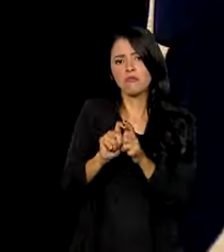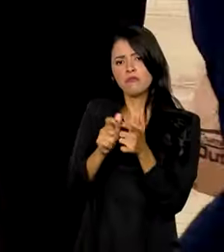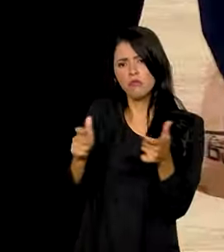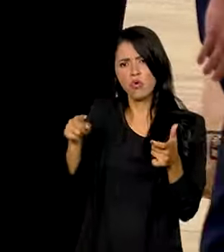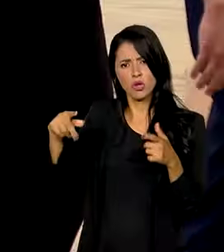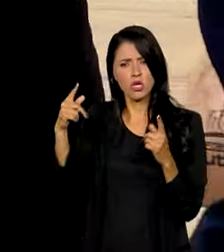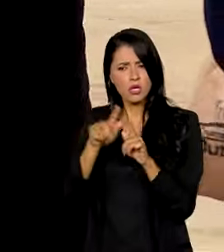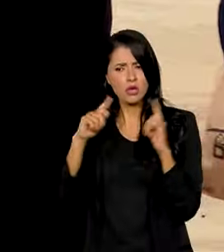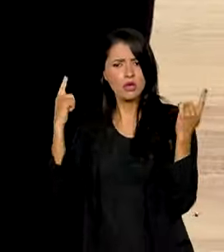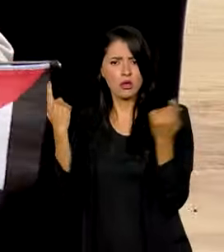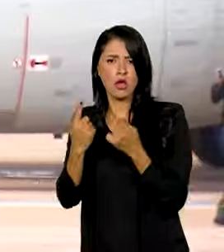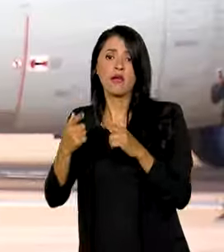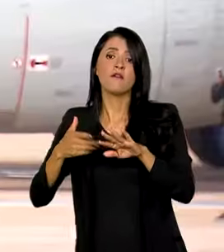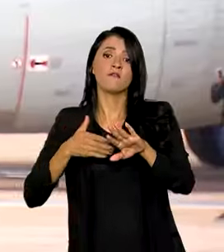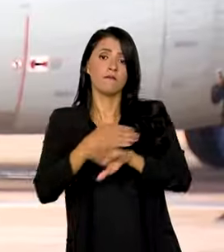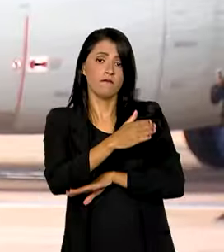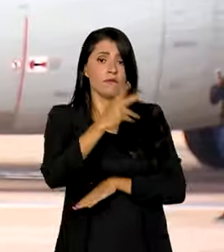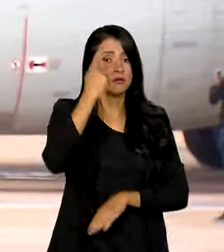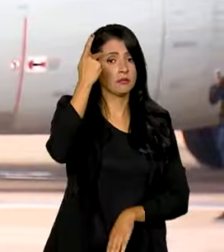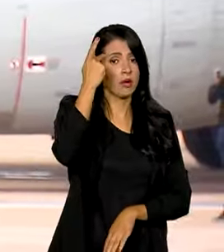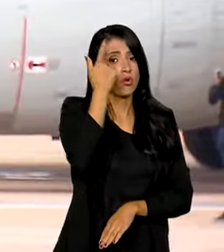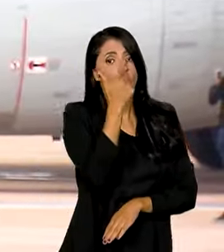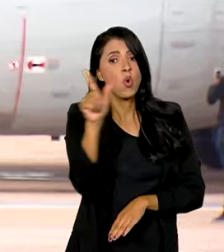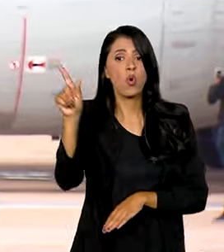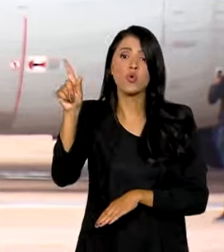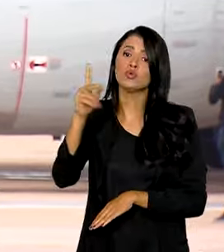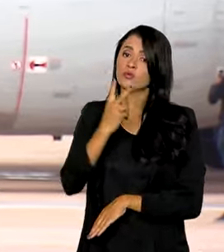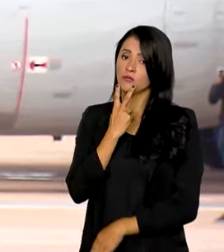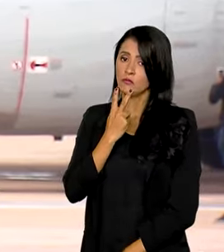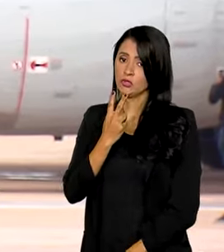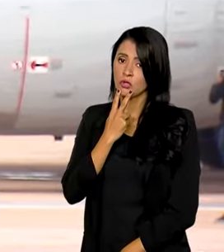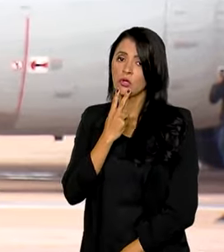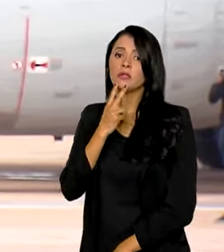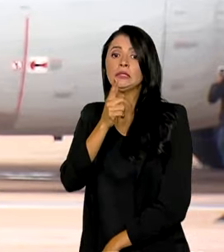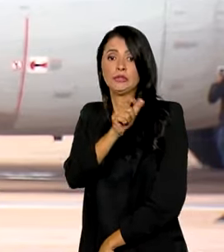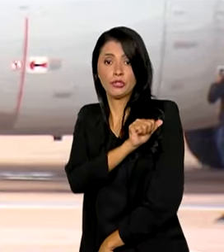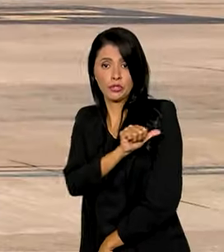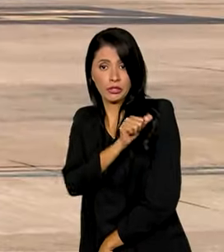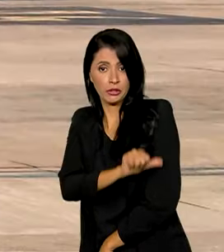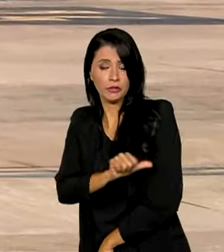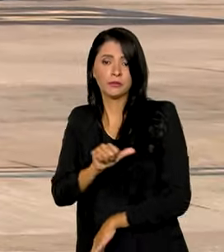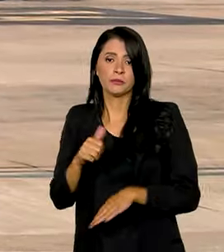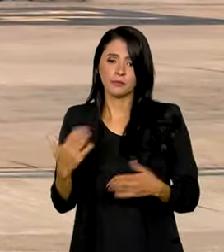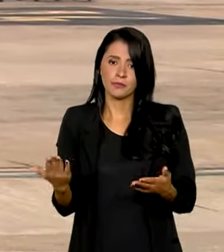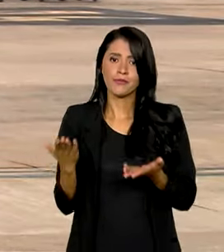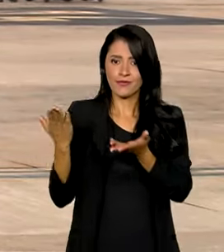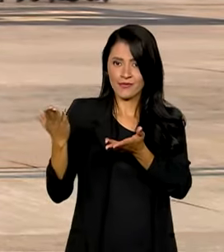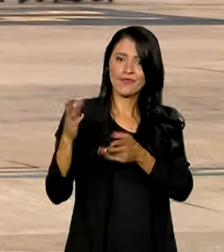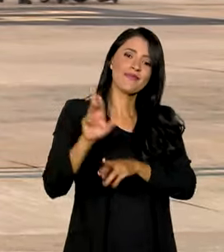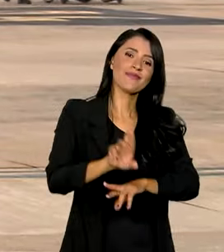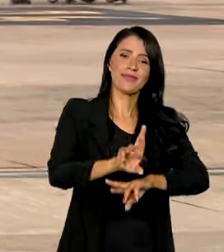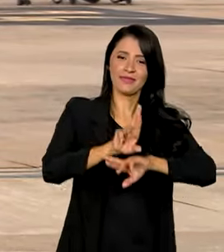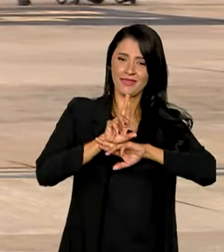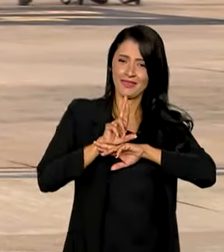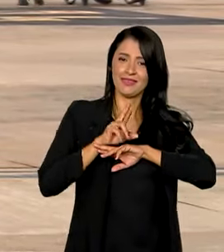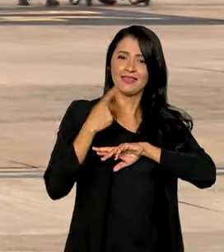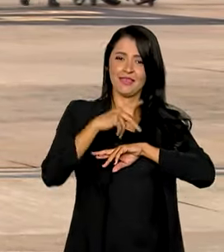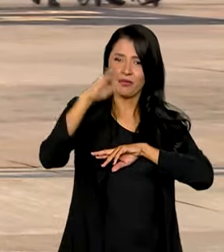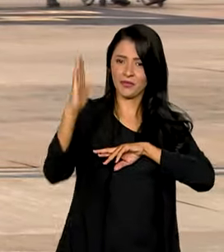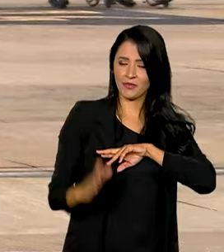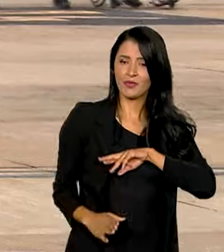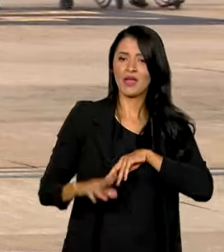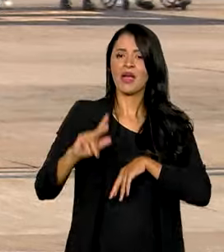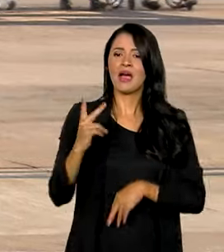grupo vai para São Paulo outros para Vitória e Rio de Janeiro segundo a representação brasileira em